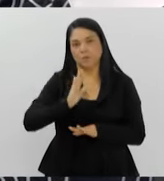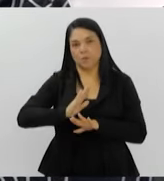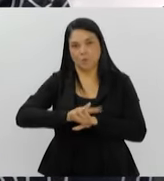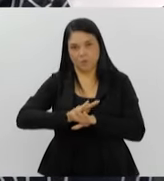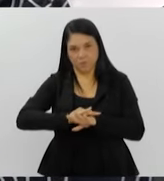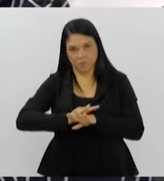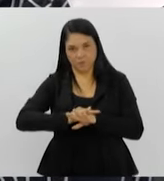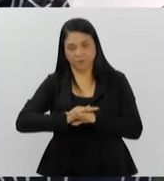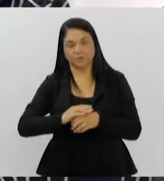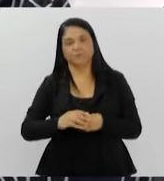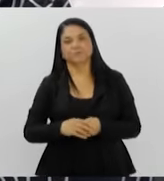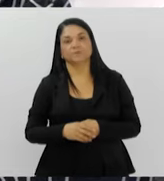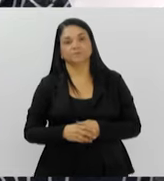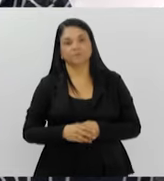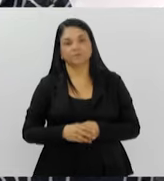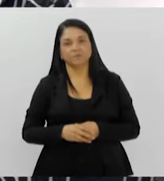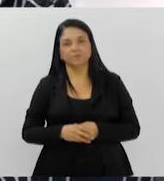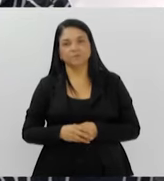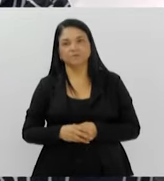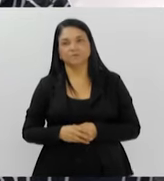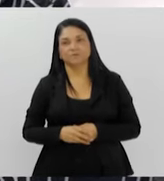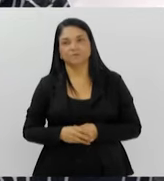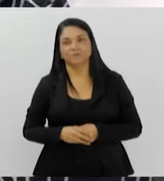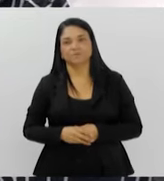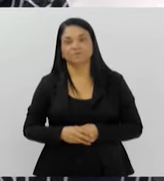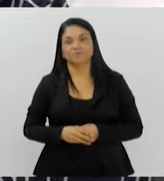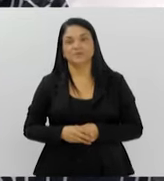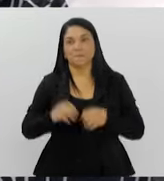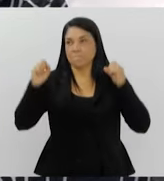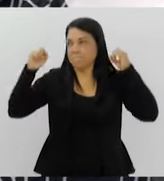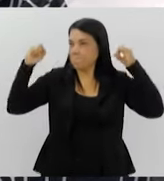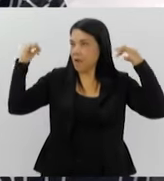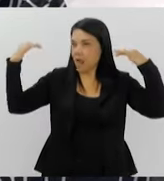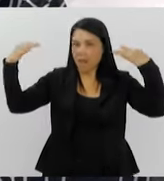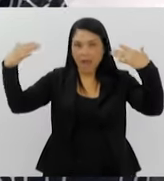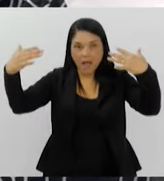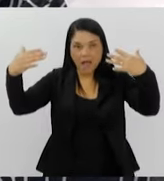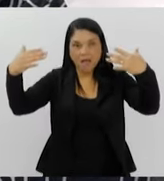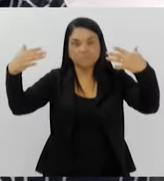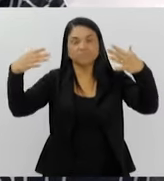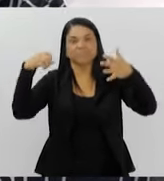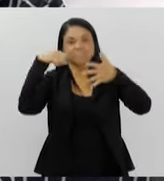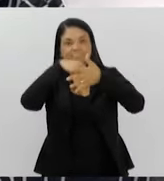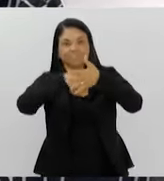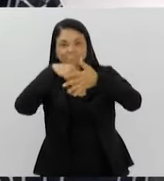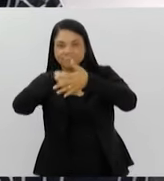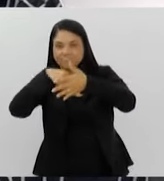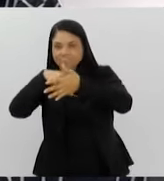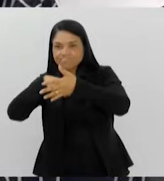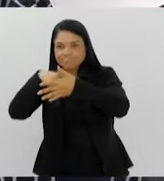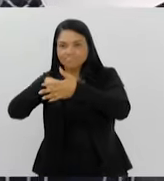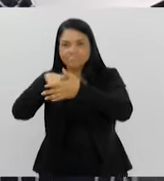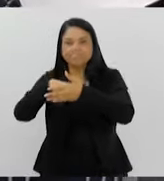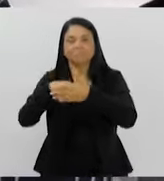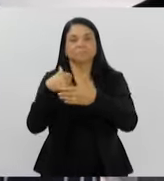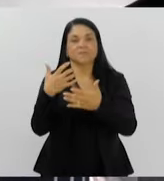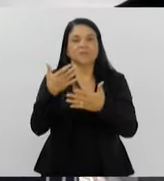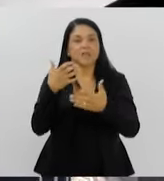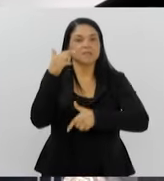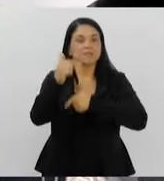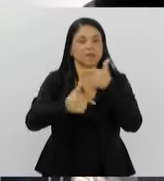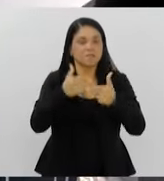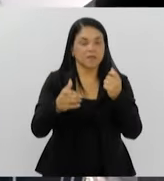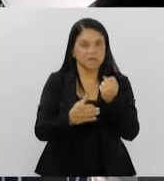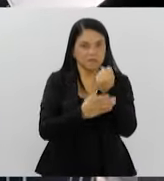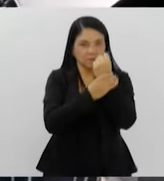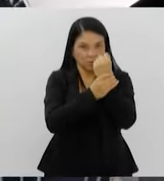ensejo de desse auspício de gente tão imbuída de querer trabalhar na segurança